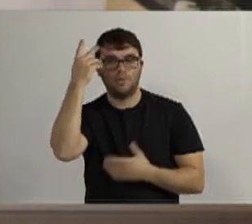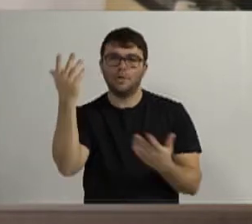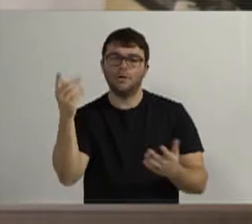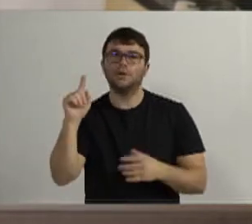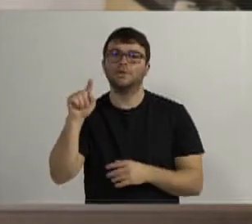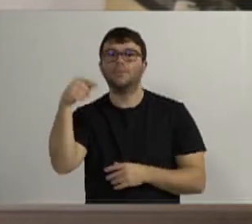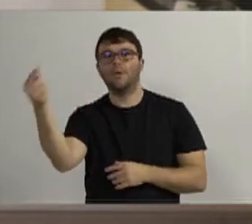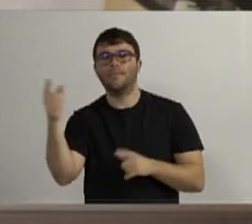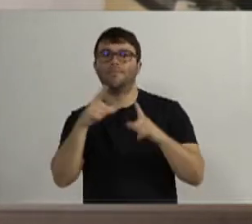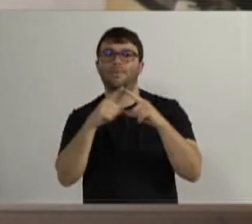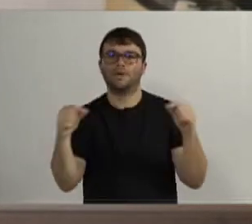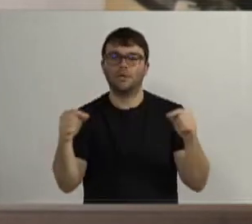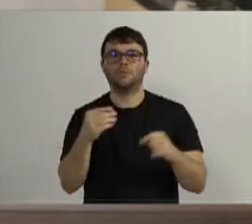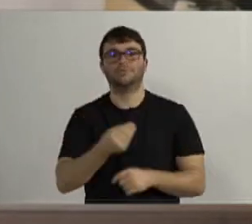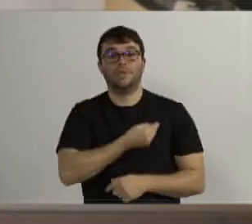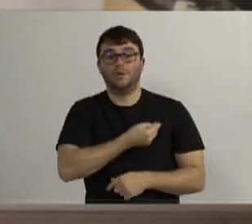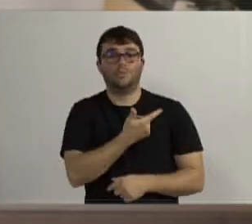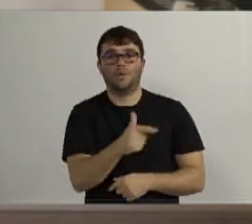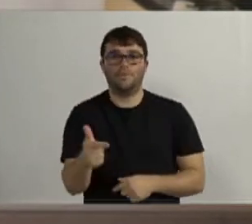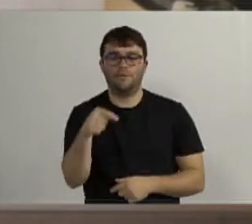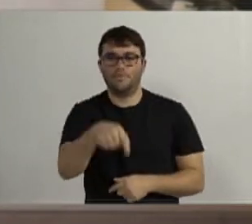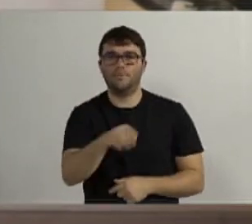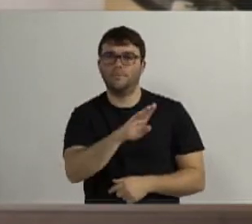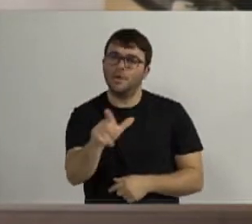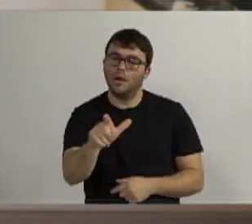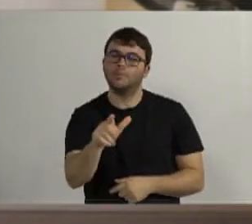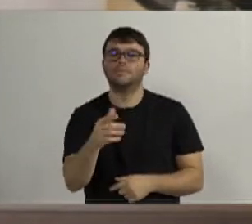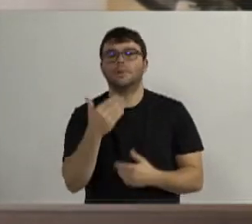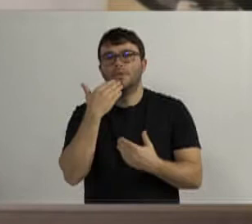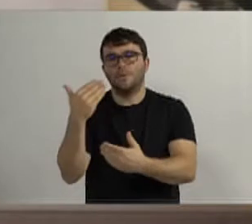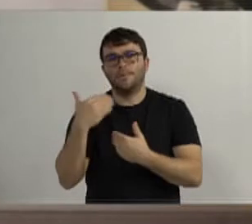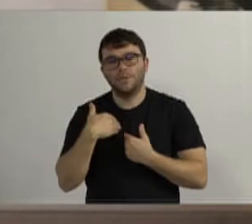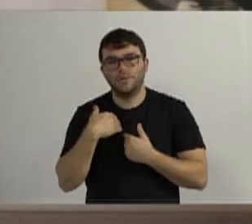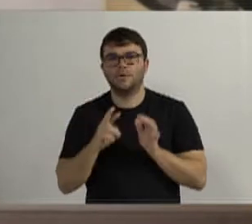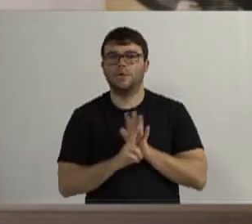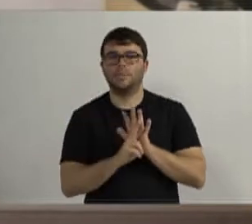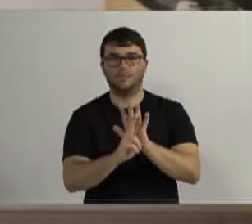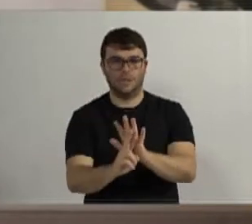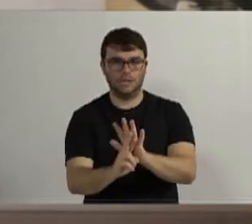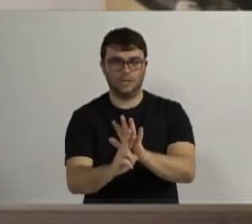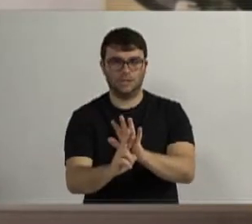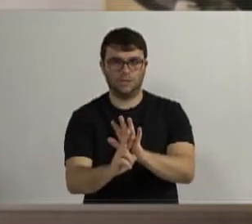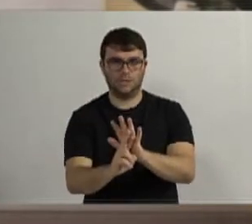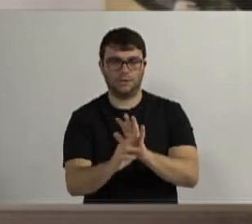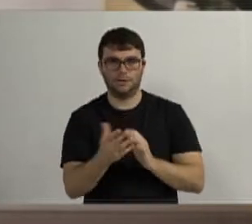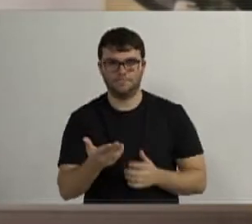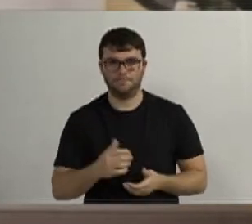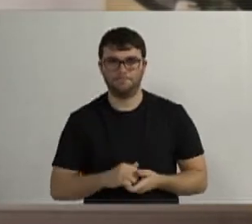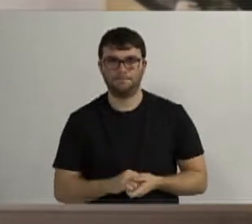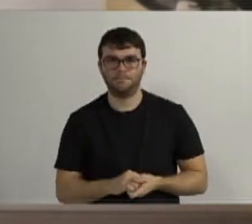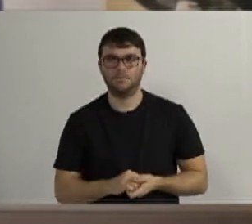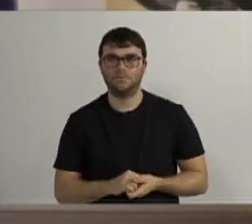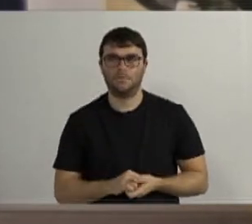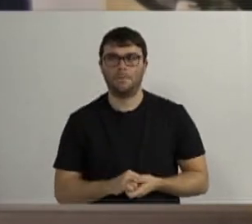por conta não está em Blumenau e me pediu que eu fizesse a representação da secretaria